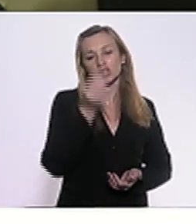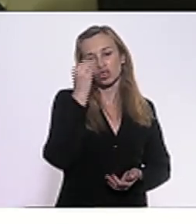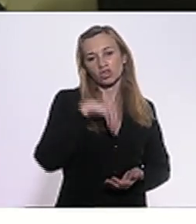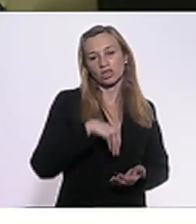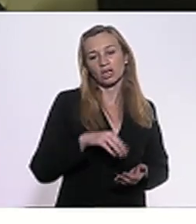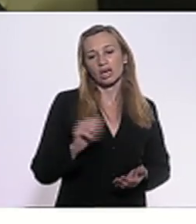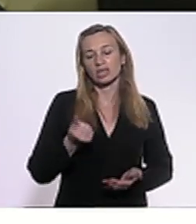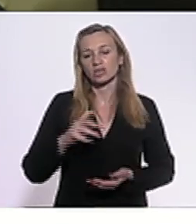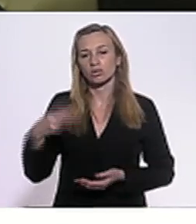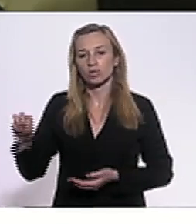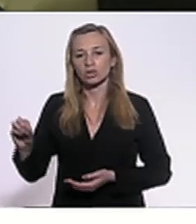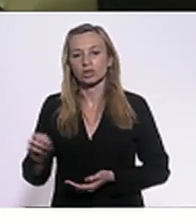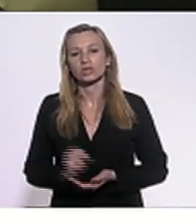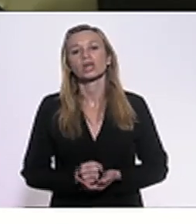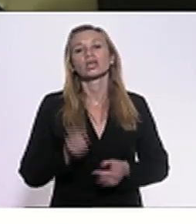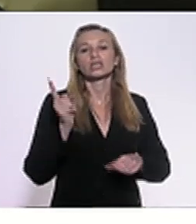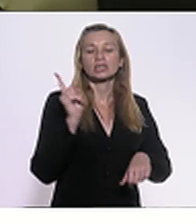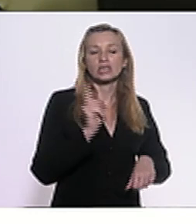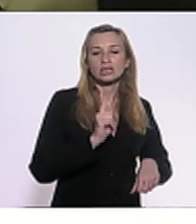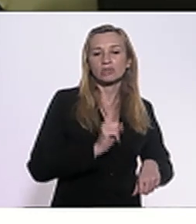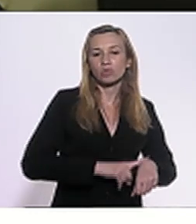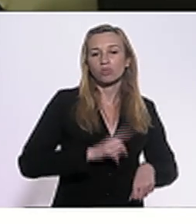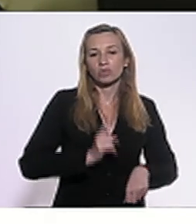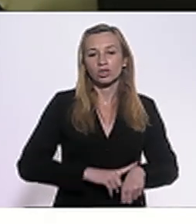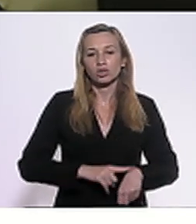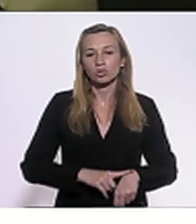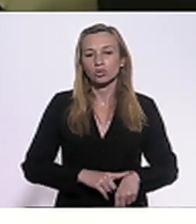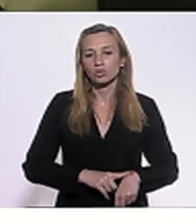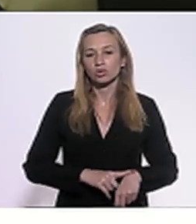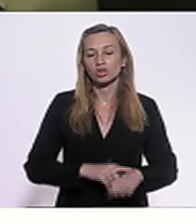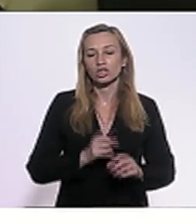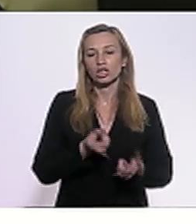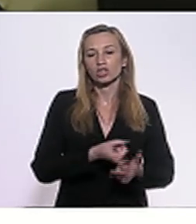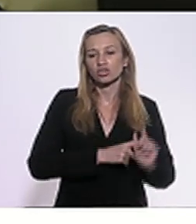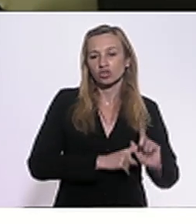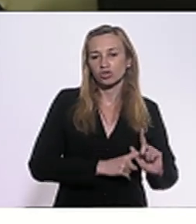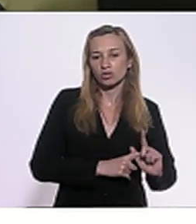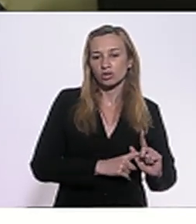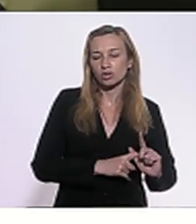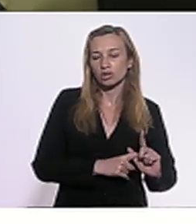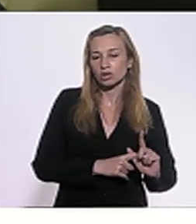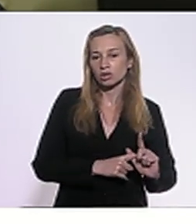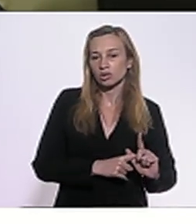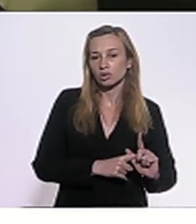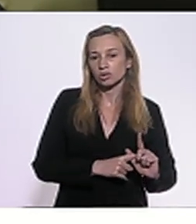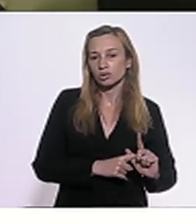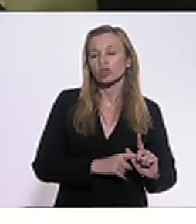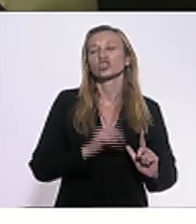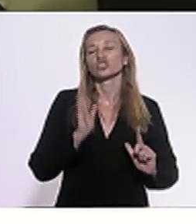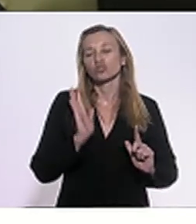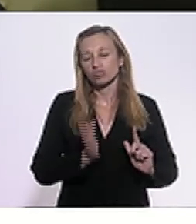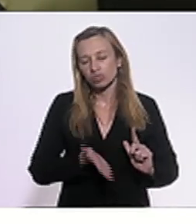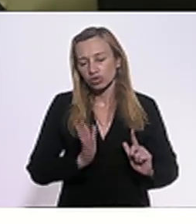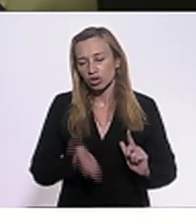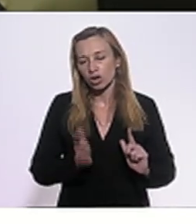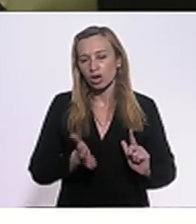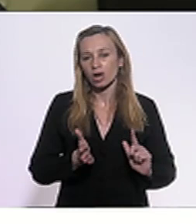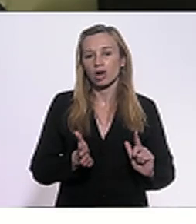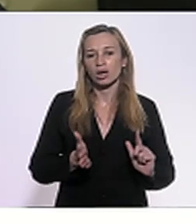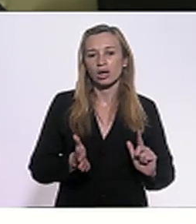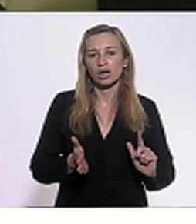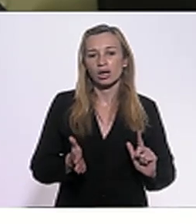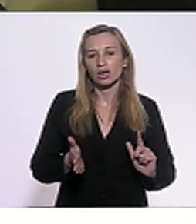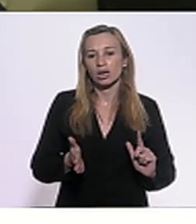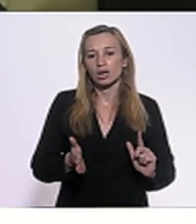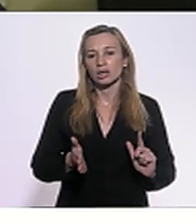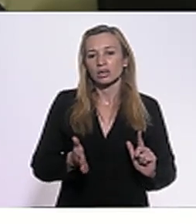Né? Se nesse cenário da dívida, no fluxo da dívida, já está